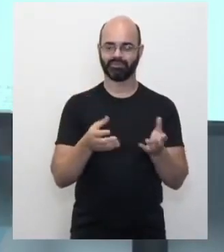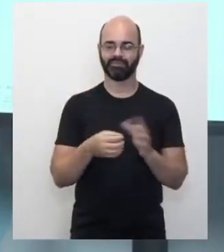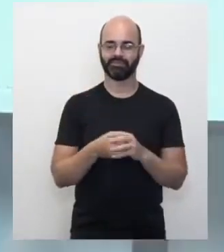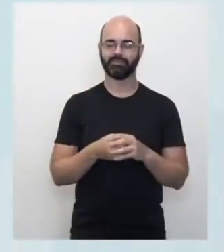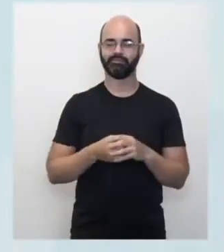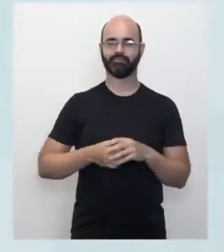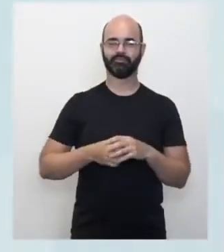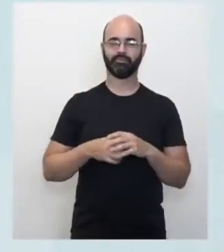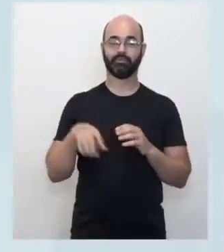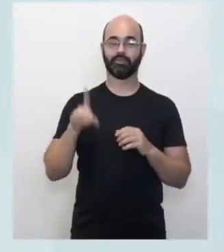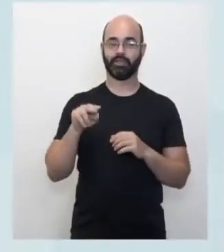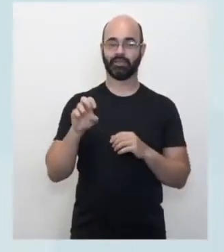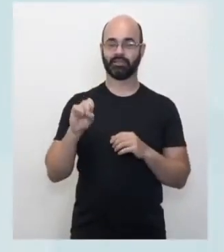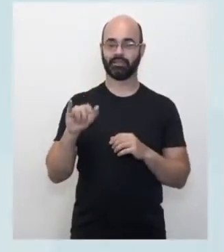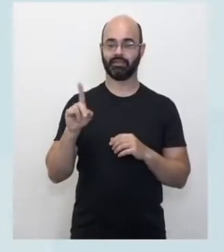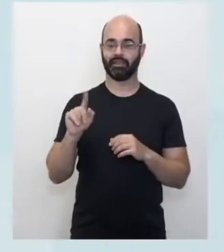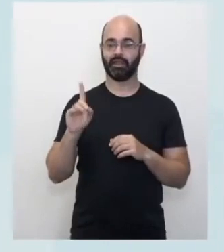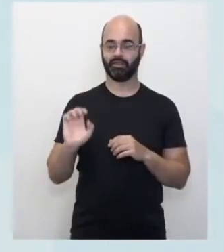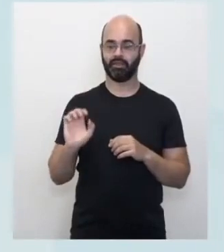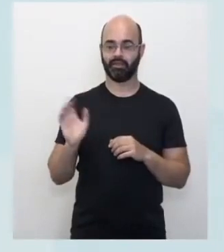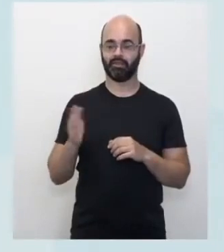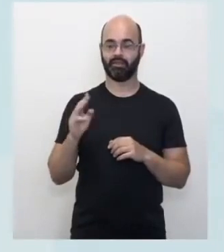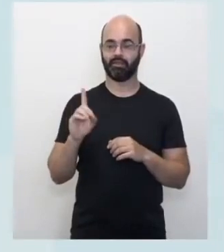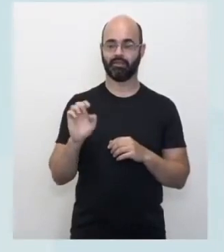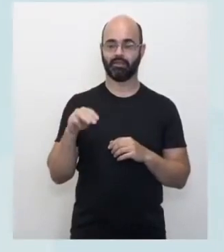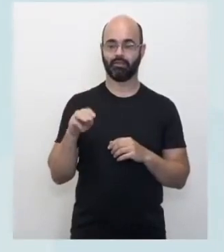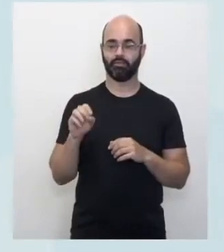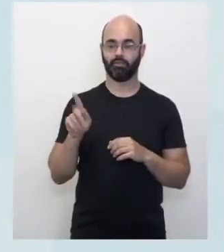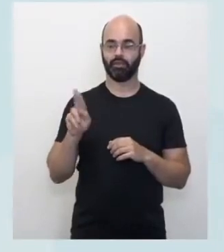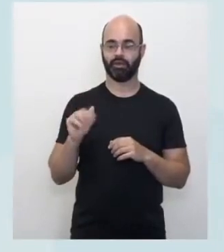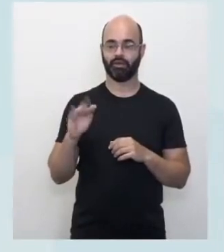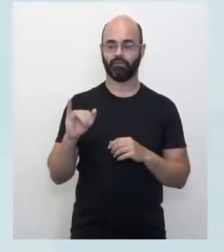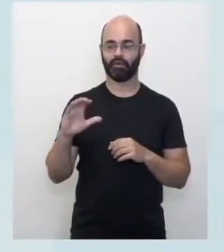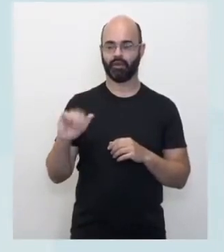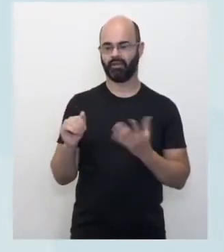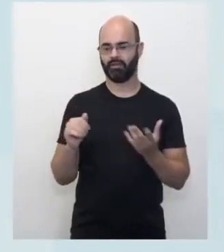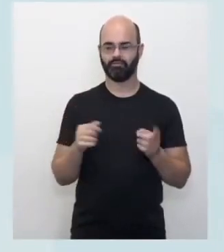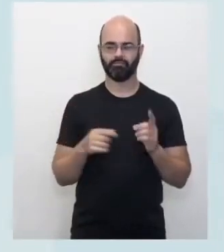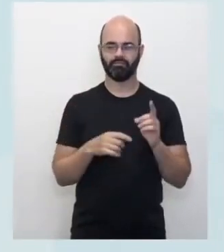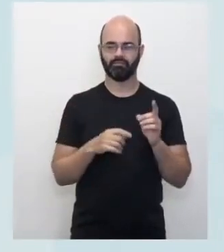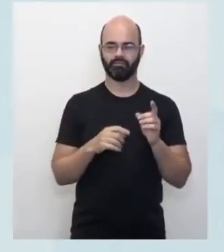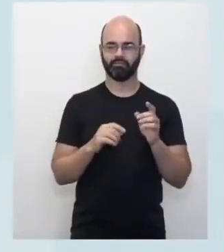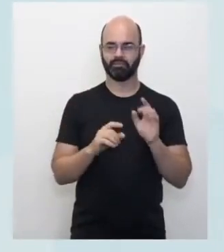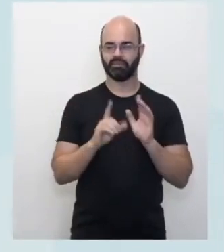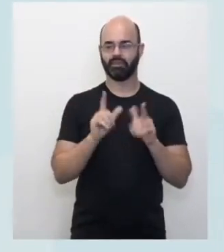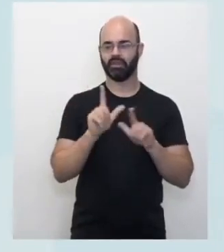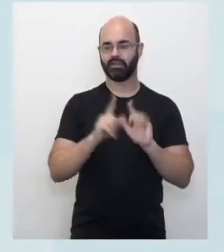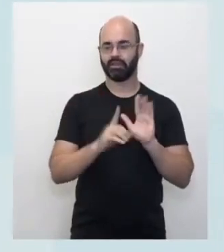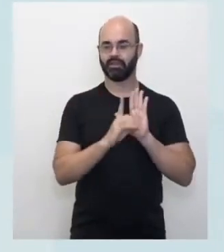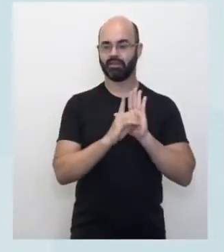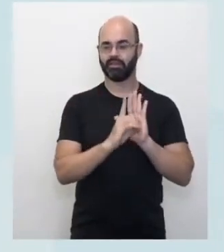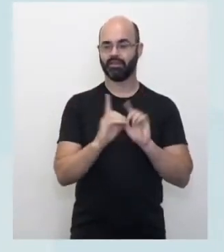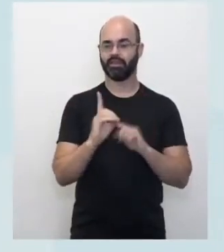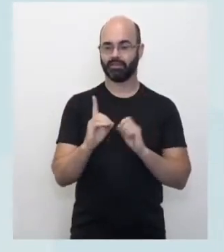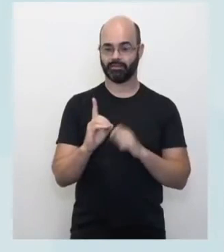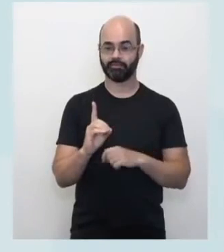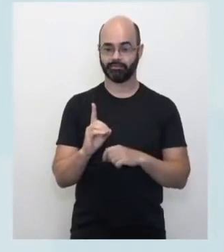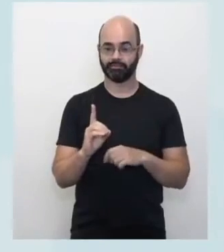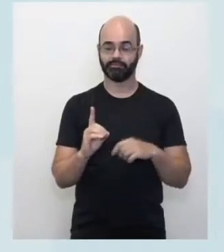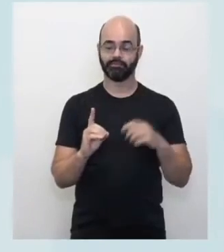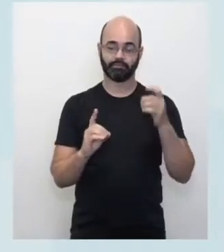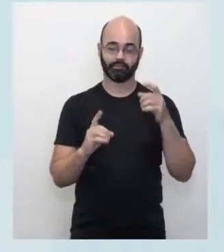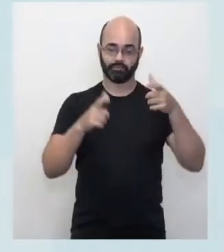bom? Então, o que é a densidade demográfica, que a gente representa pela letra D? Ela é a razão entre o número de habitantes